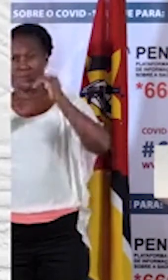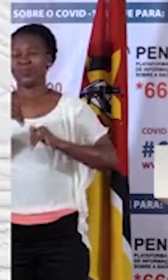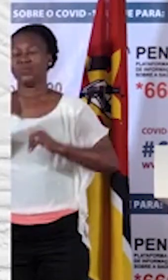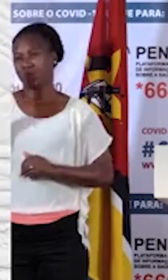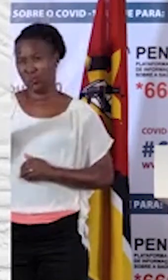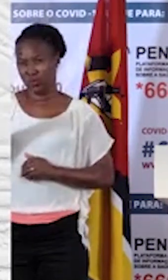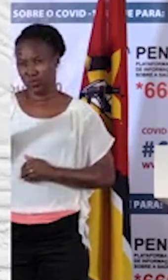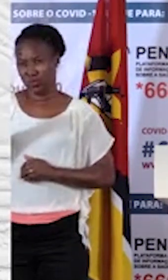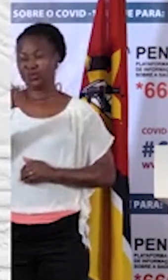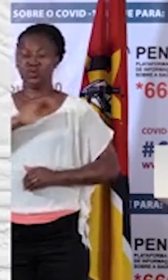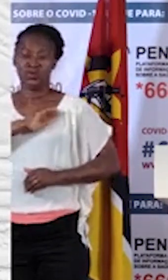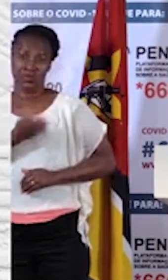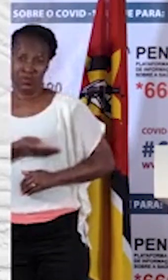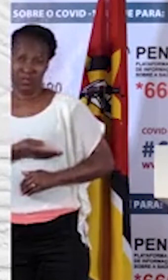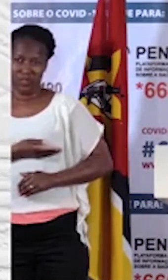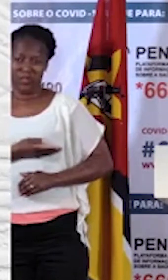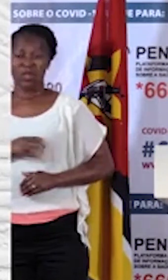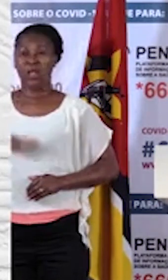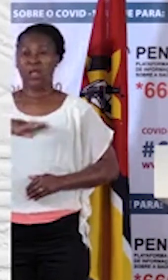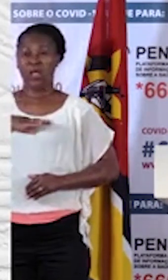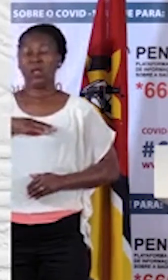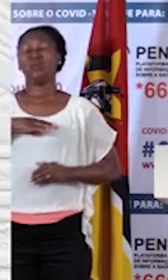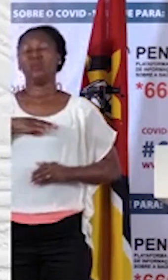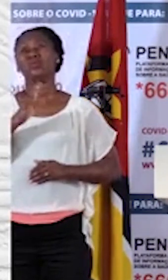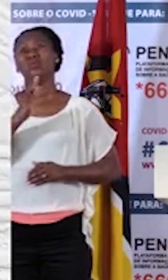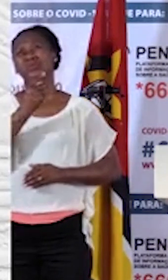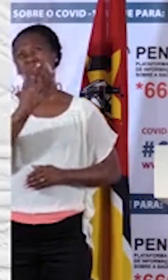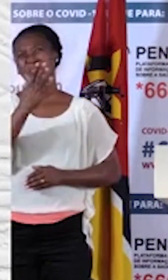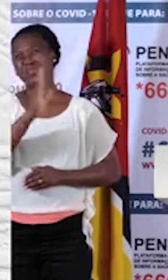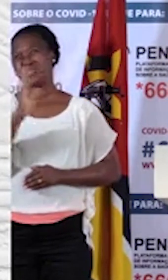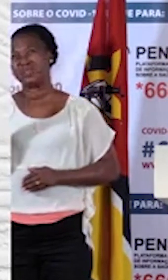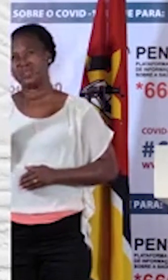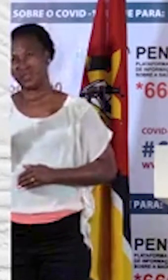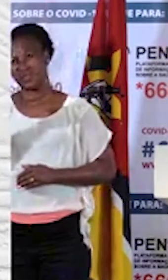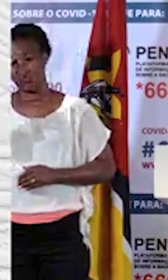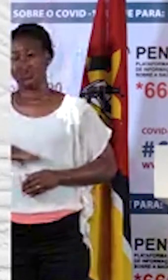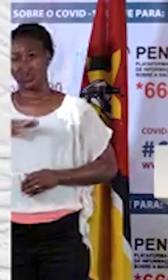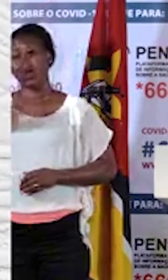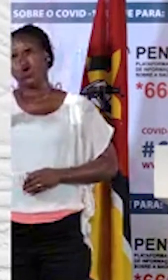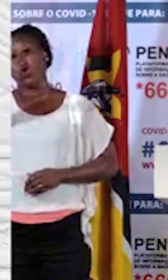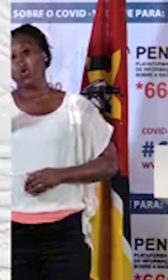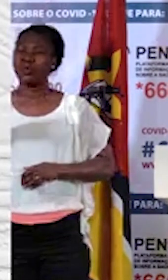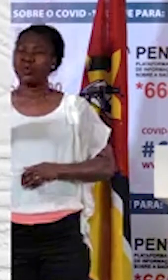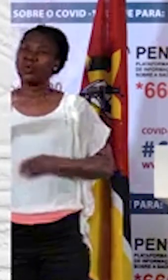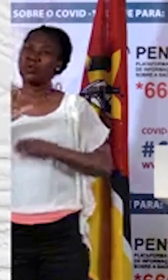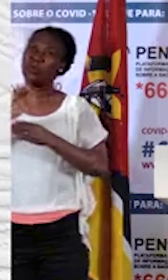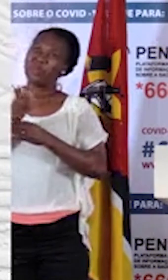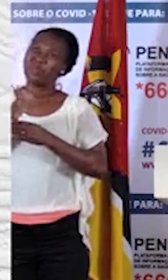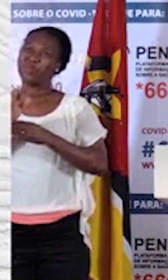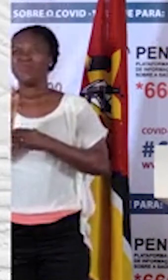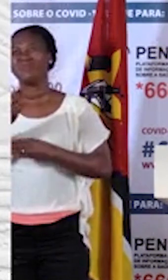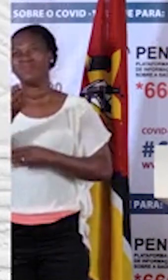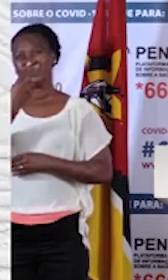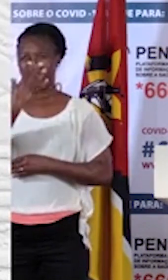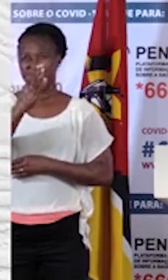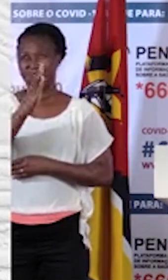sexo feminino, um na faixa etária dos 15 aos 24 anos de idade e o outro entre os 25